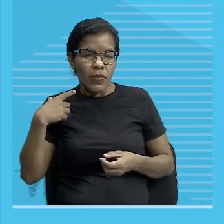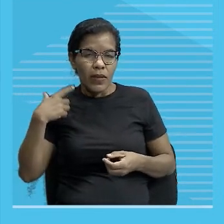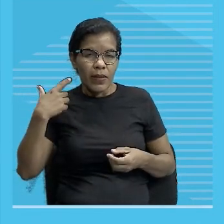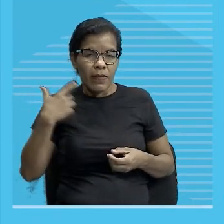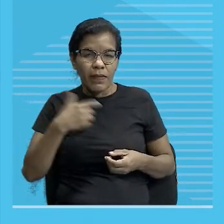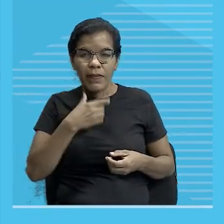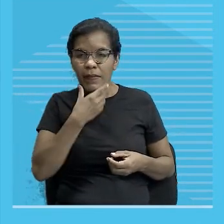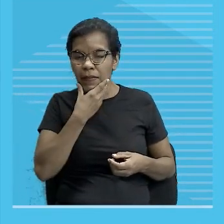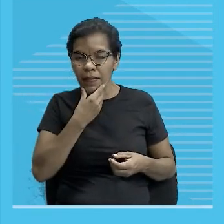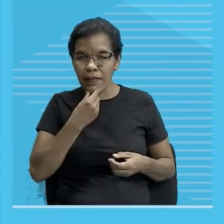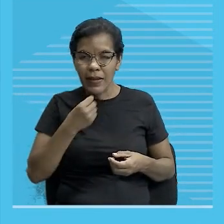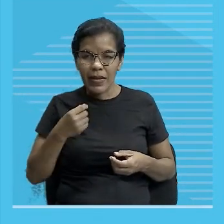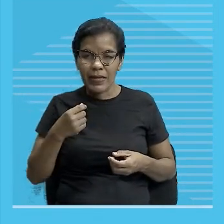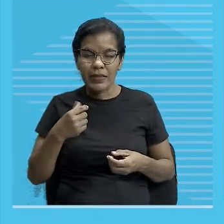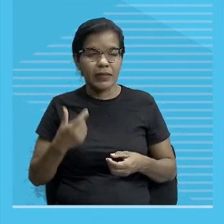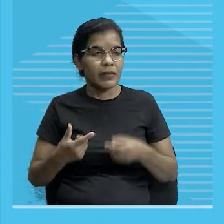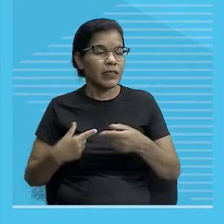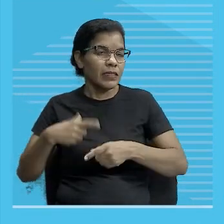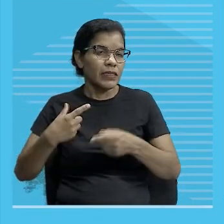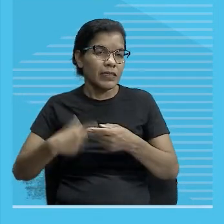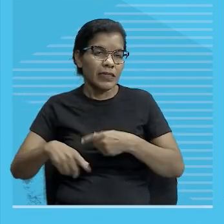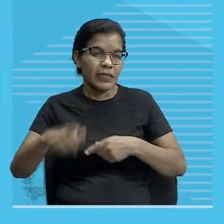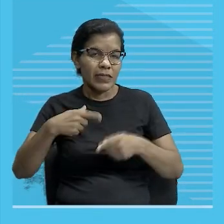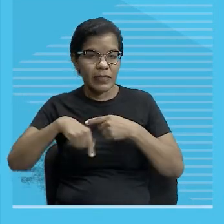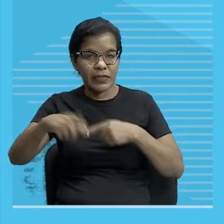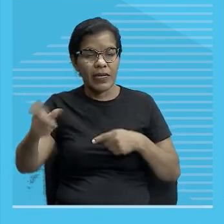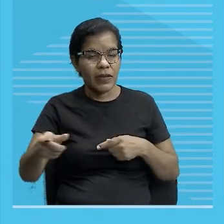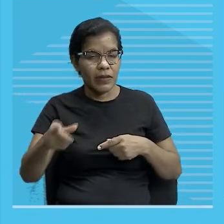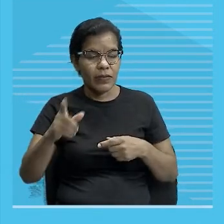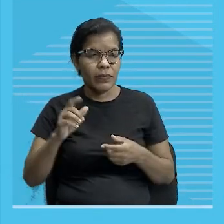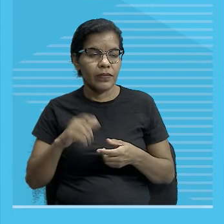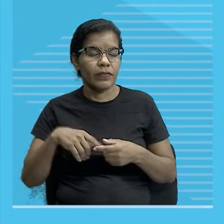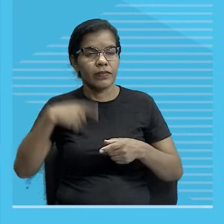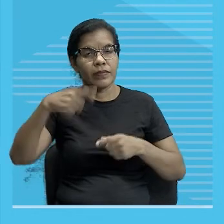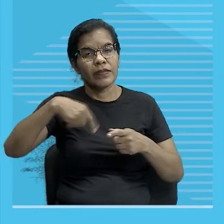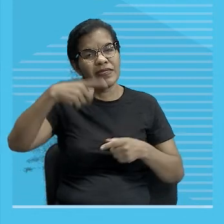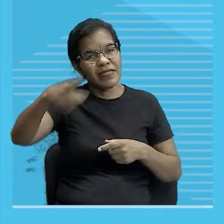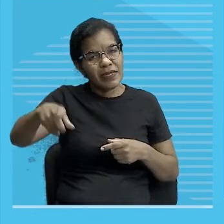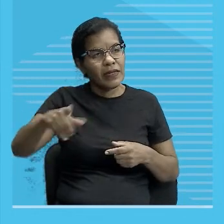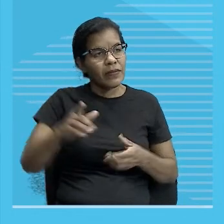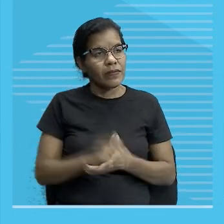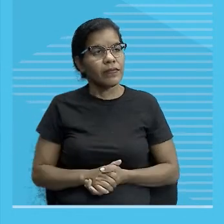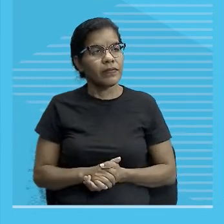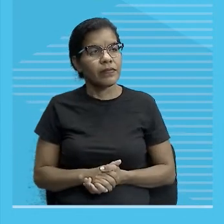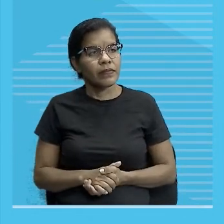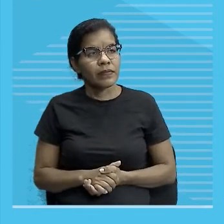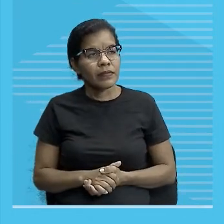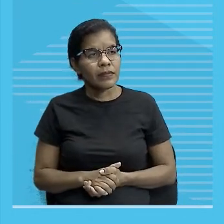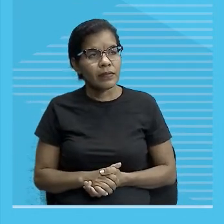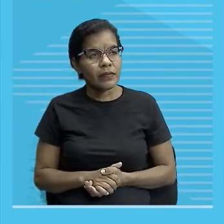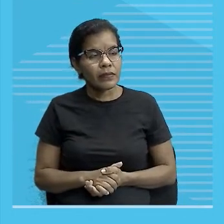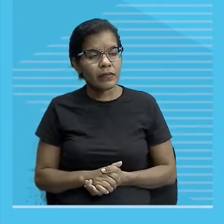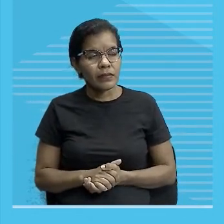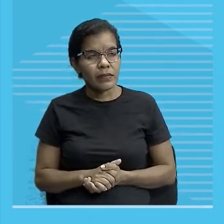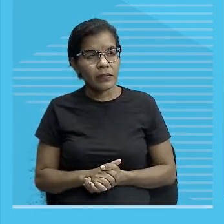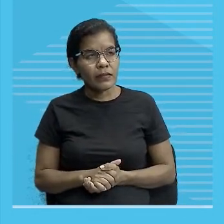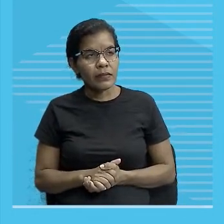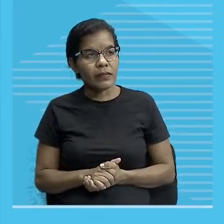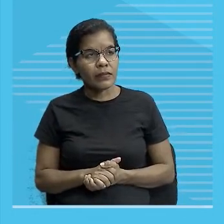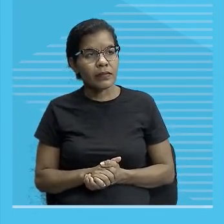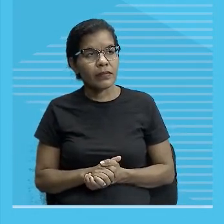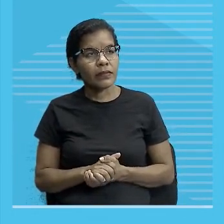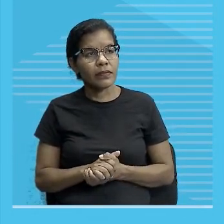ao entardecer e ao anoitecer. Nossa, tia Flavinha, a senhora conseguiu combinar a preposição